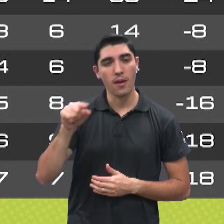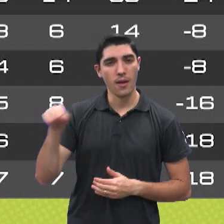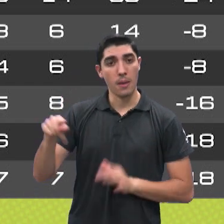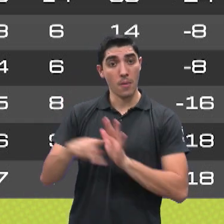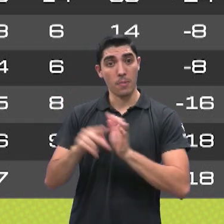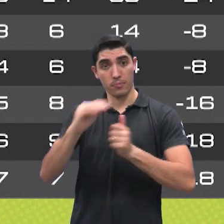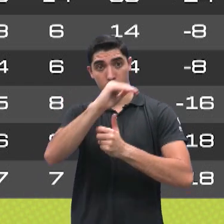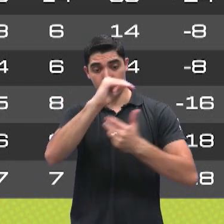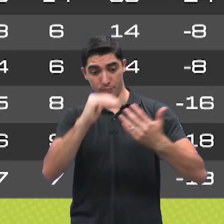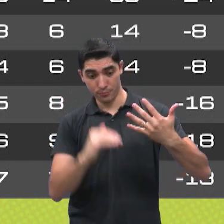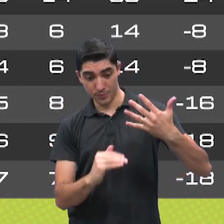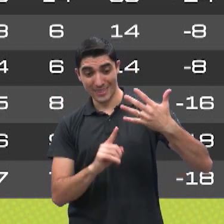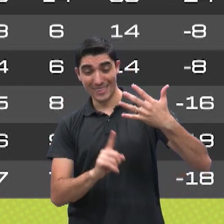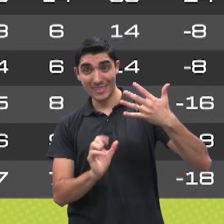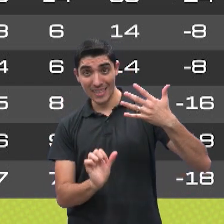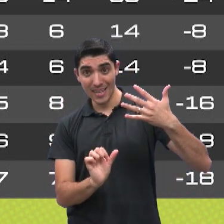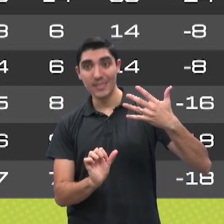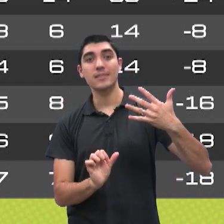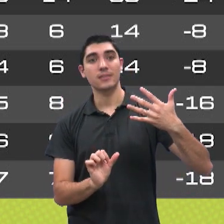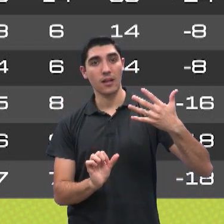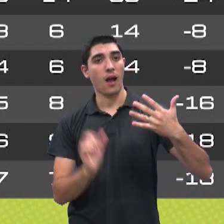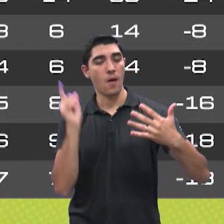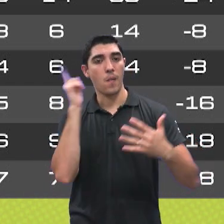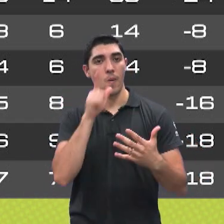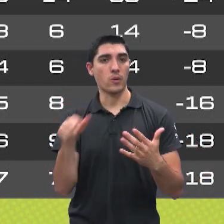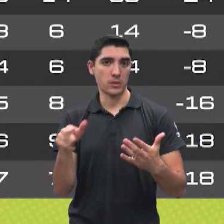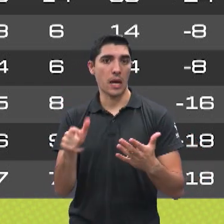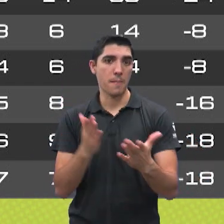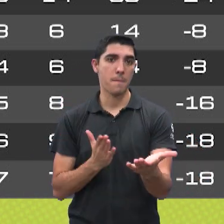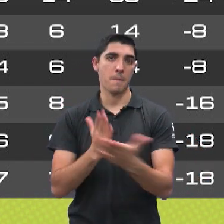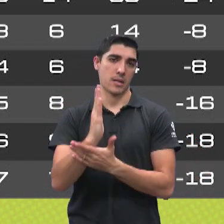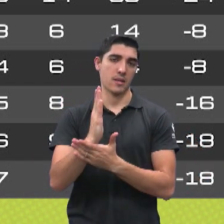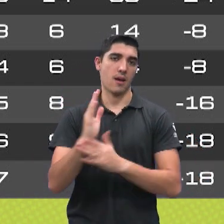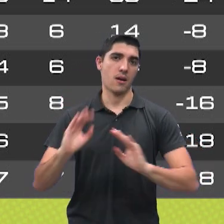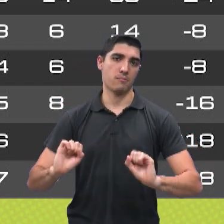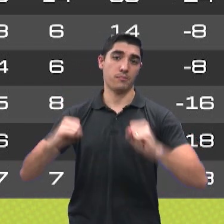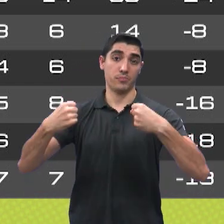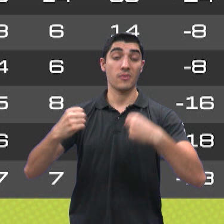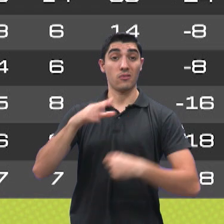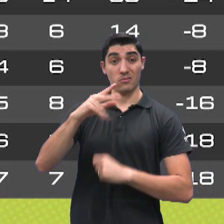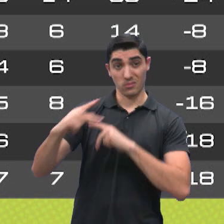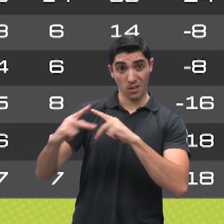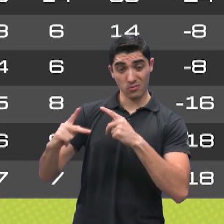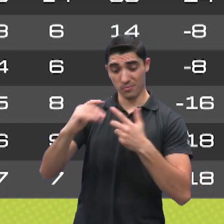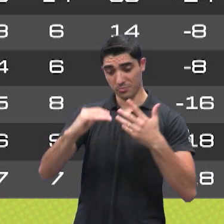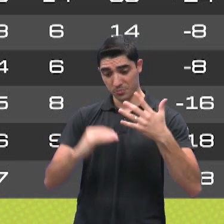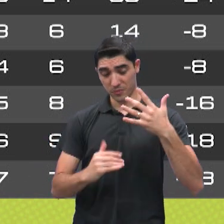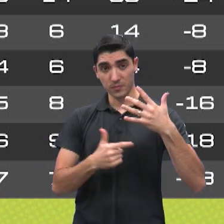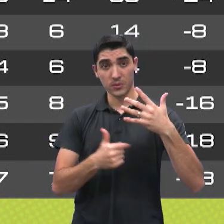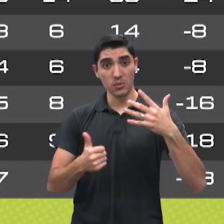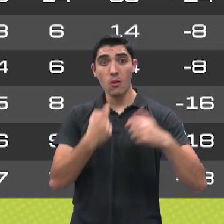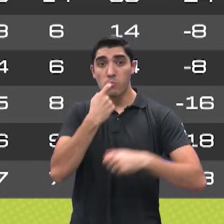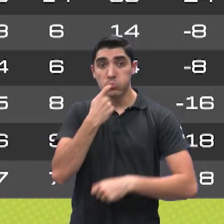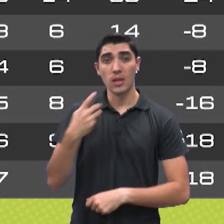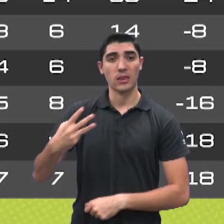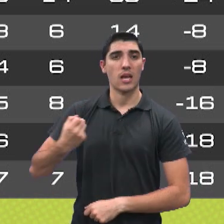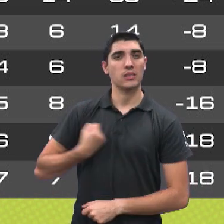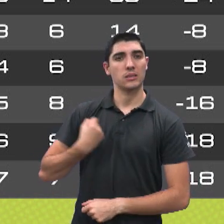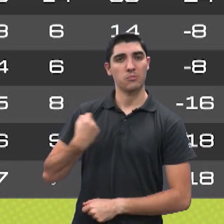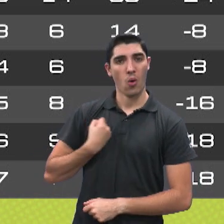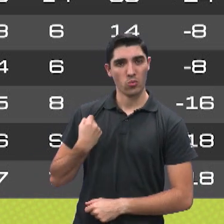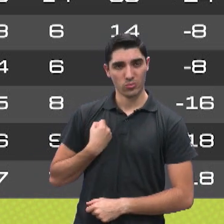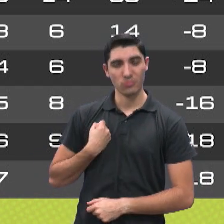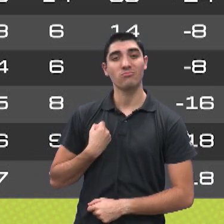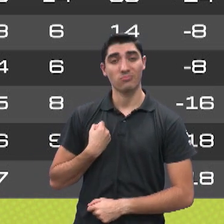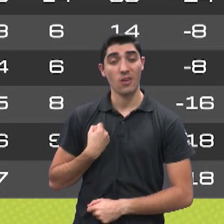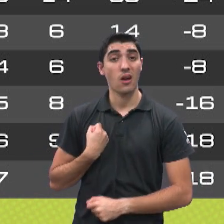fase de oitavas de final, tem muito jogo para acontecer ainda, é verdade. O São José é o 21º, apenas 3 pontos conquistados justamente em